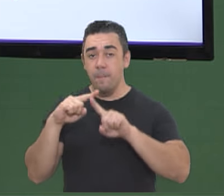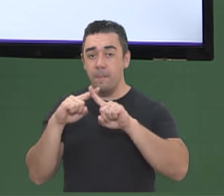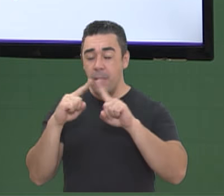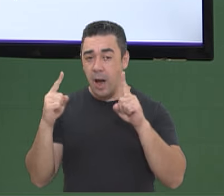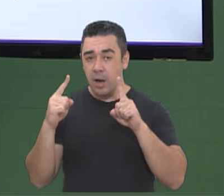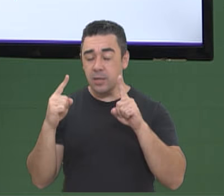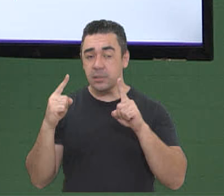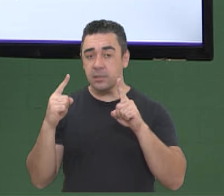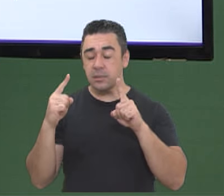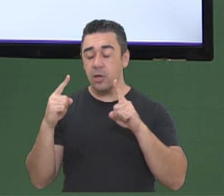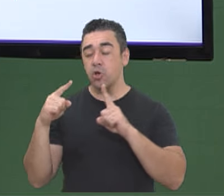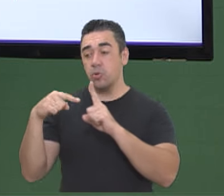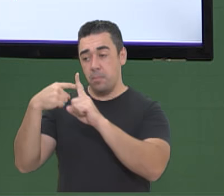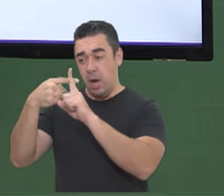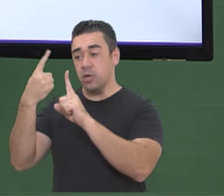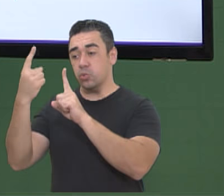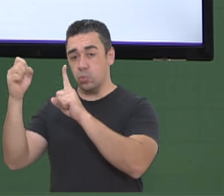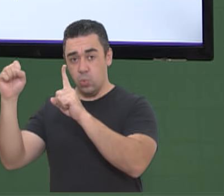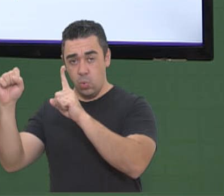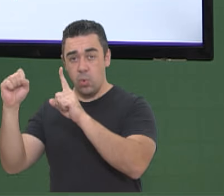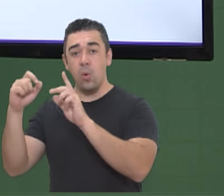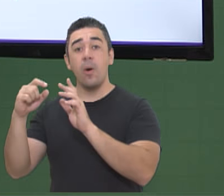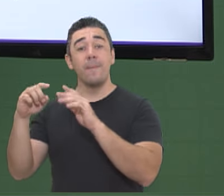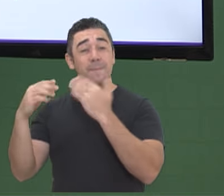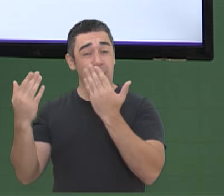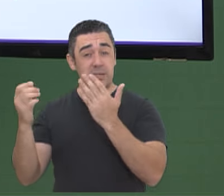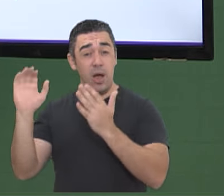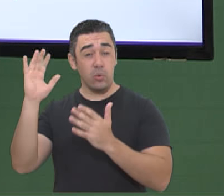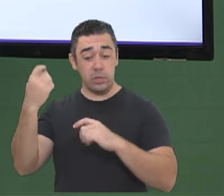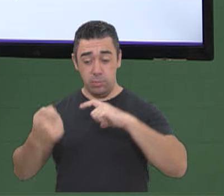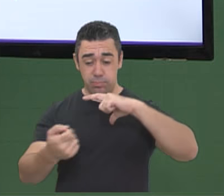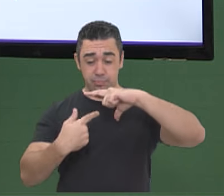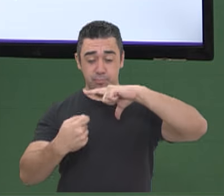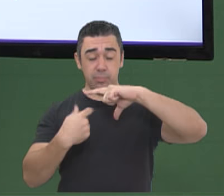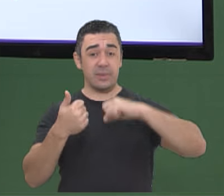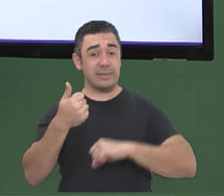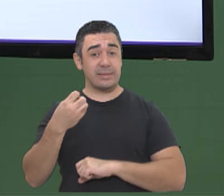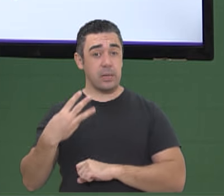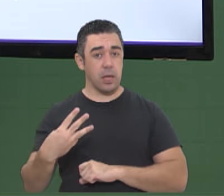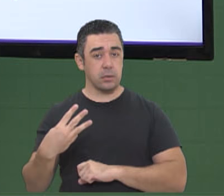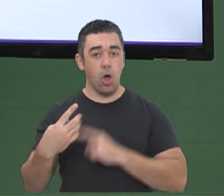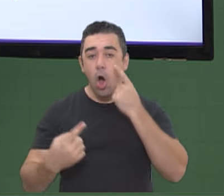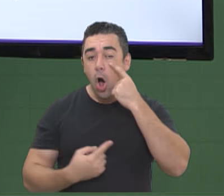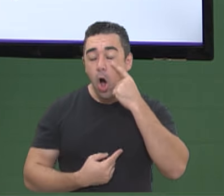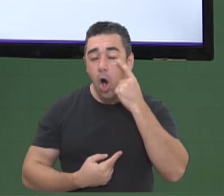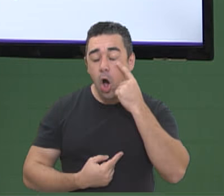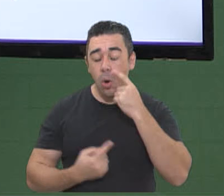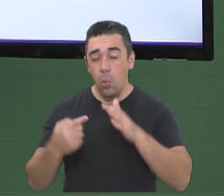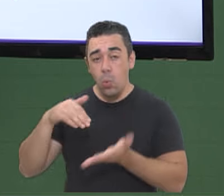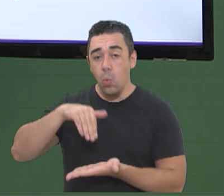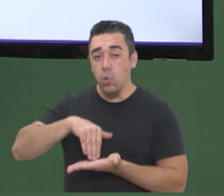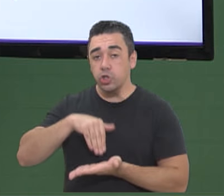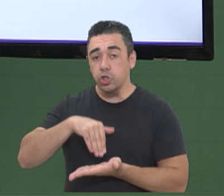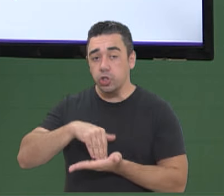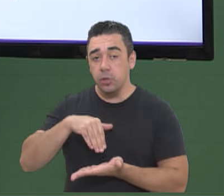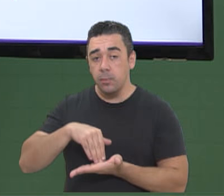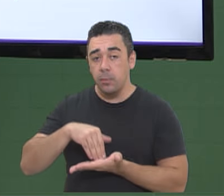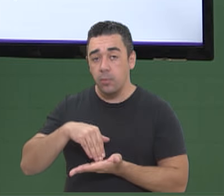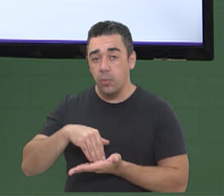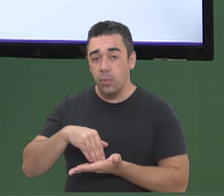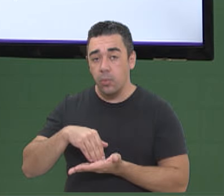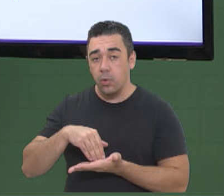marcou mais do que sofreu. Olha o último colocado, marcou